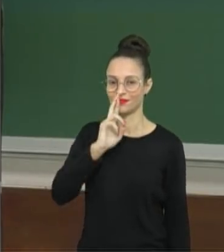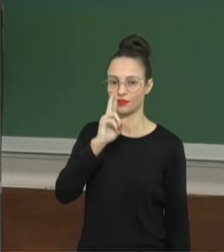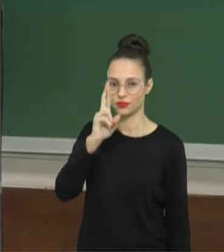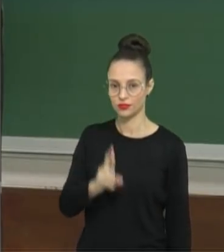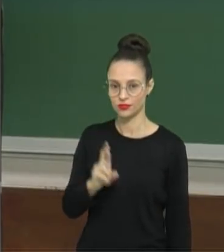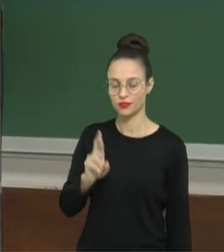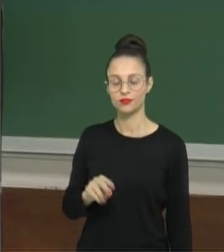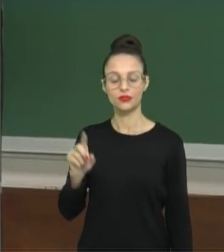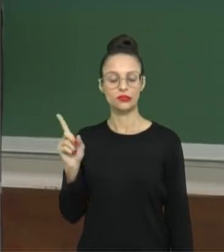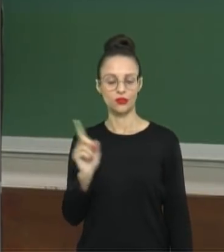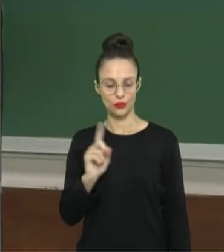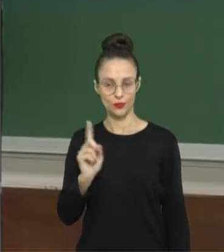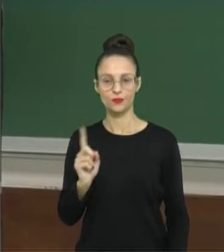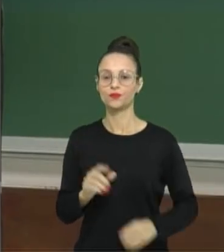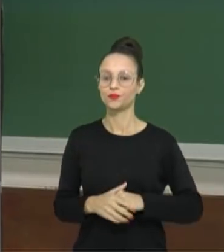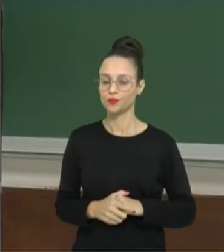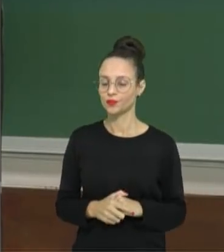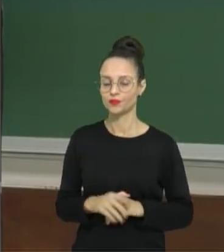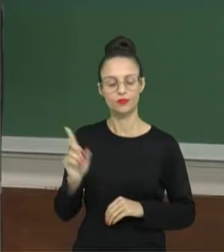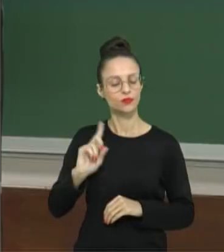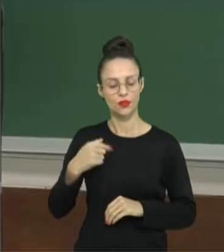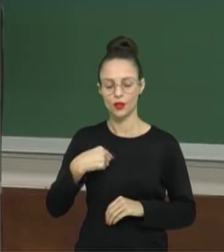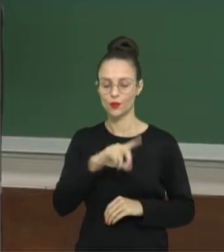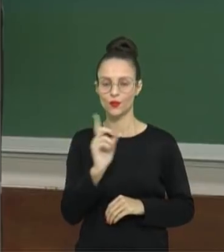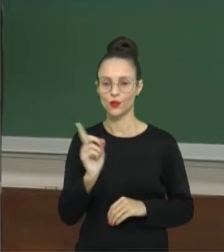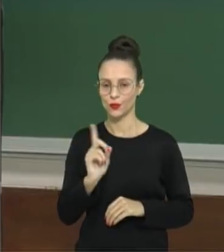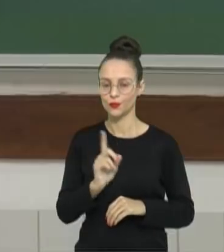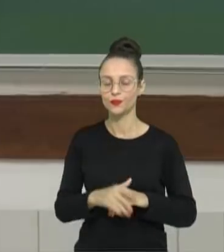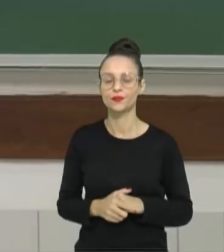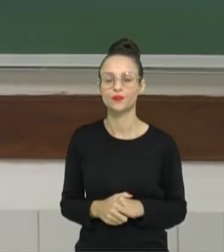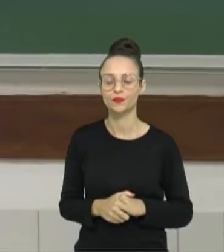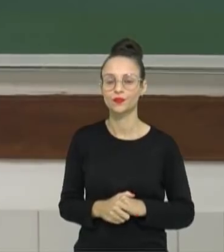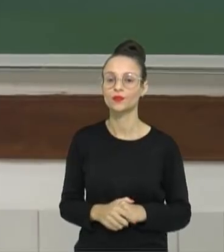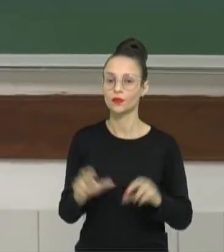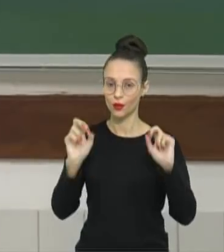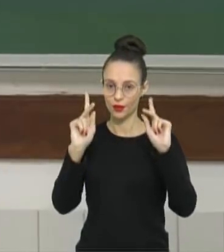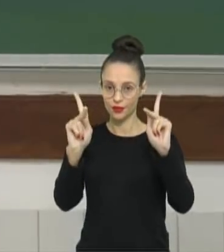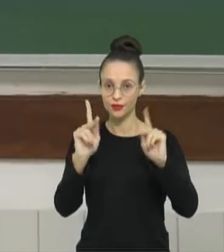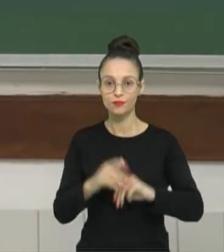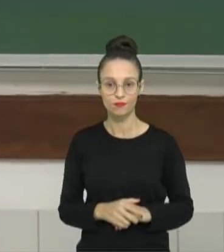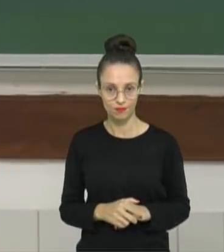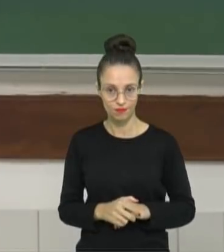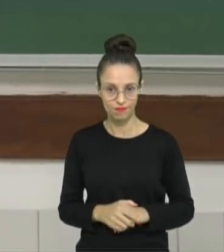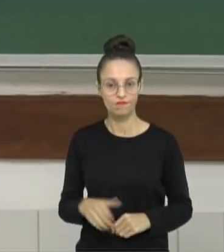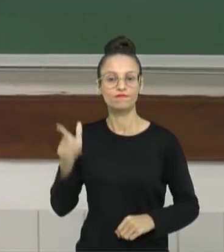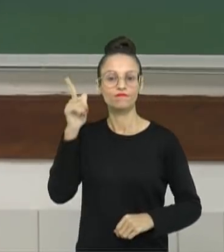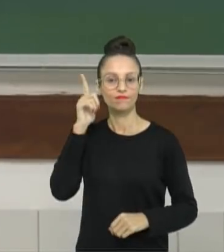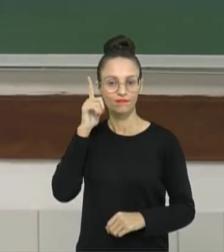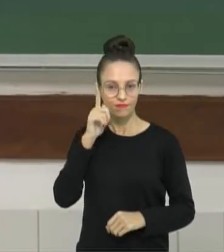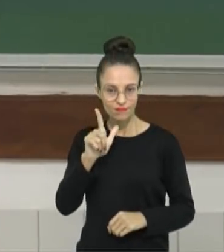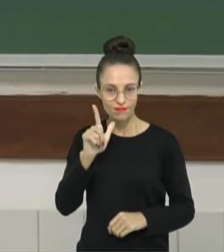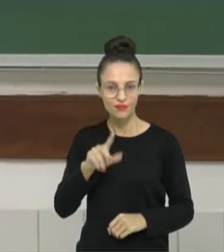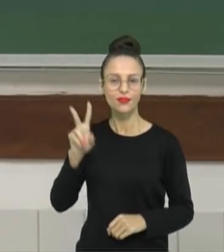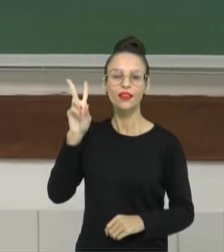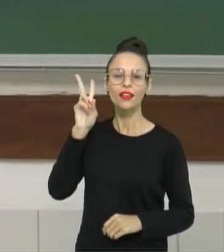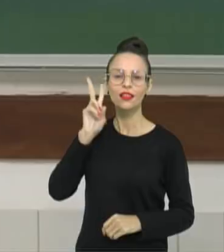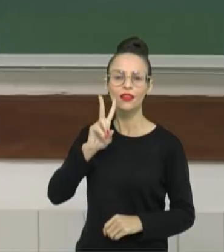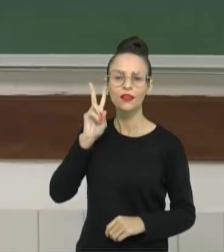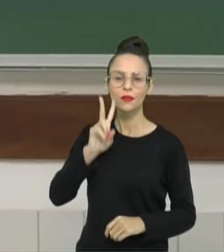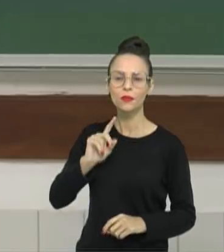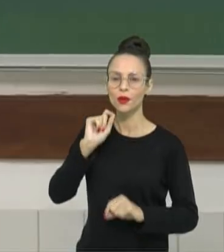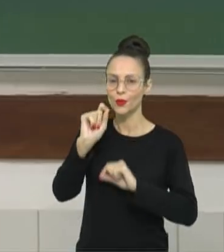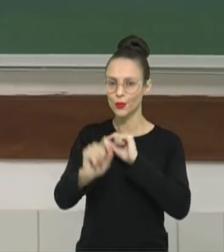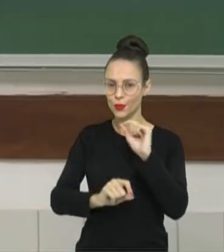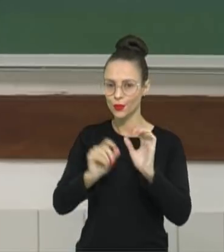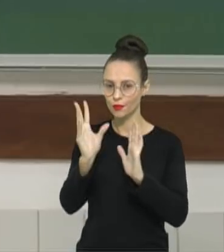dele, negativa. Não, não vou. Ok, então, conseguiu dar uma lembradinha aqui